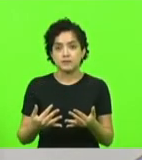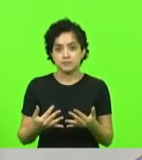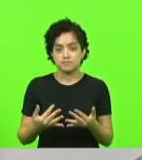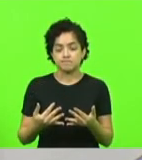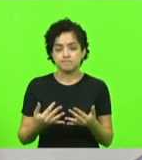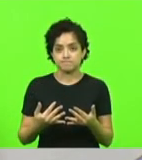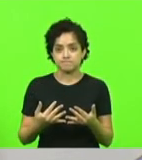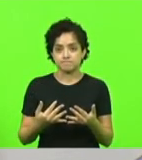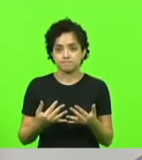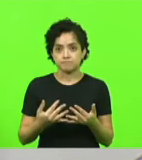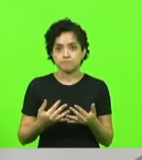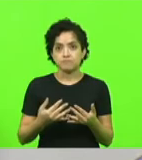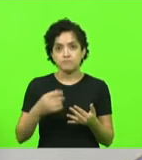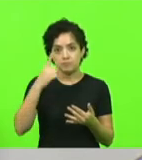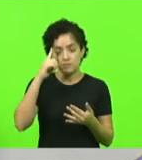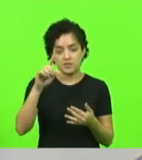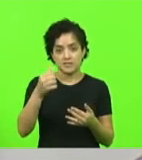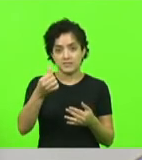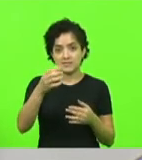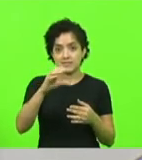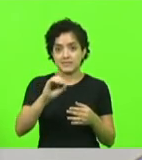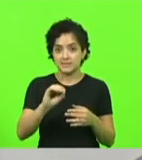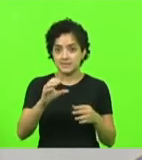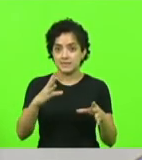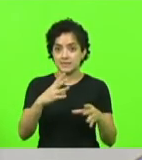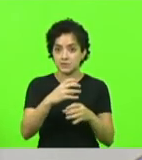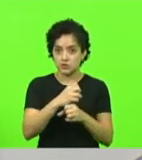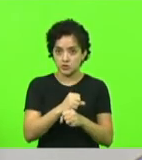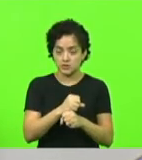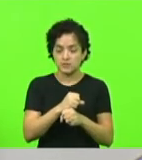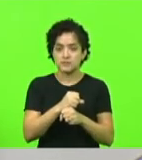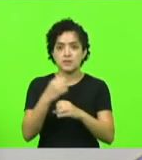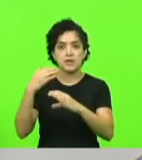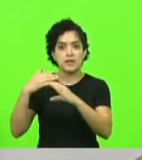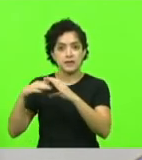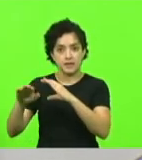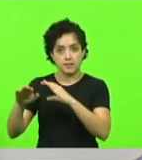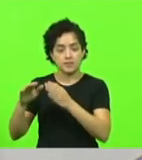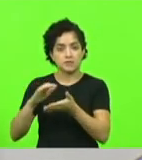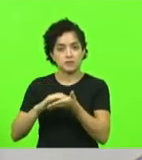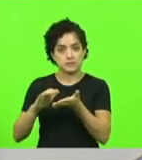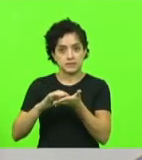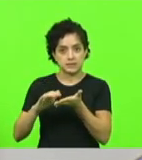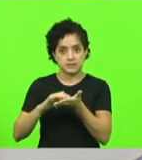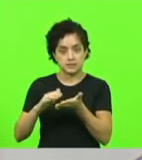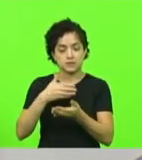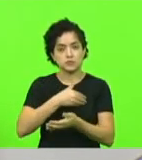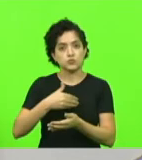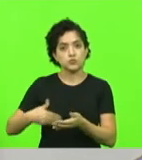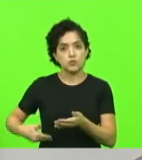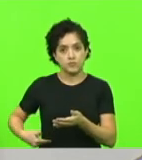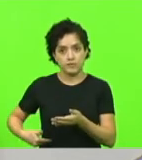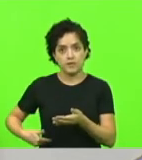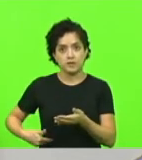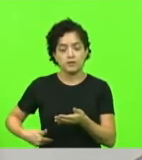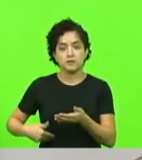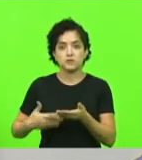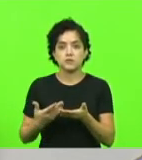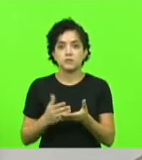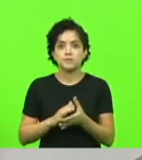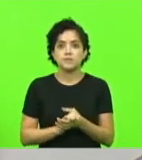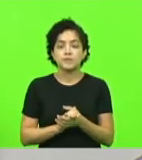dos 60 dias, encaminhado aos secretários de governo envolvidos no